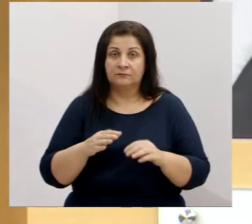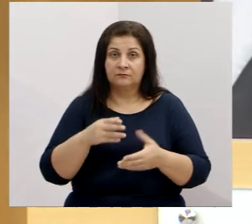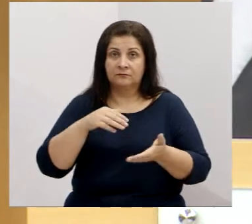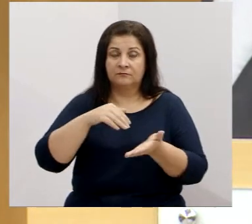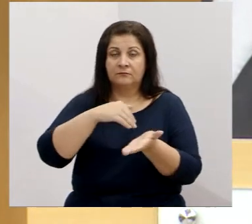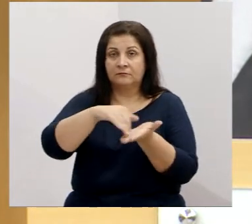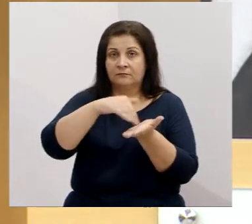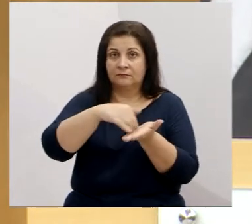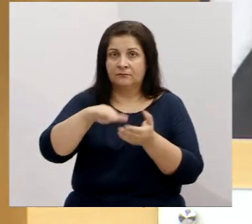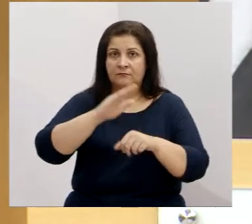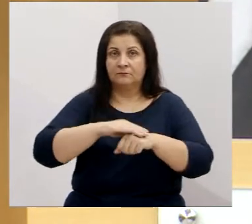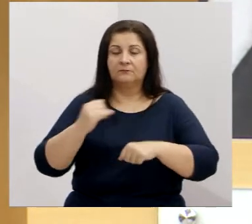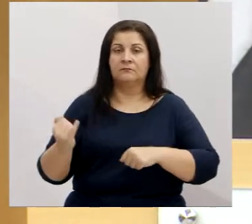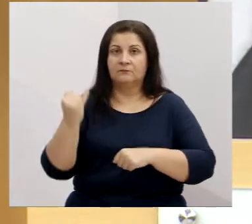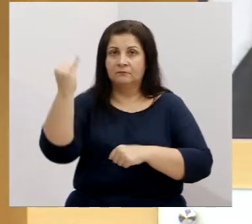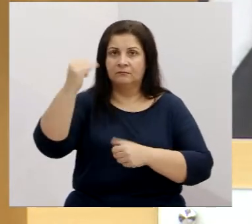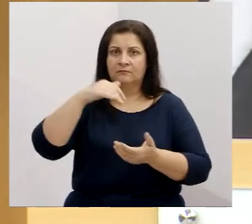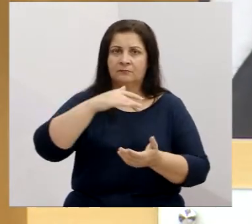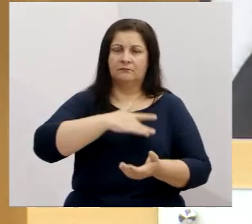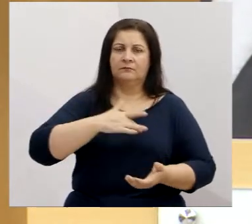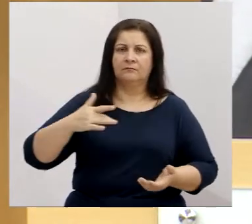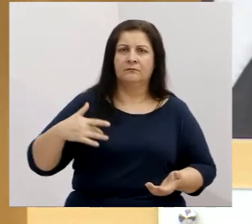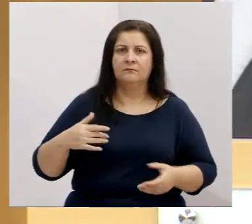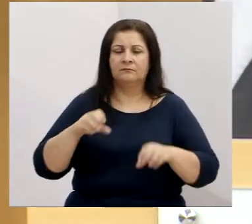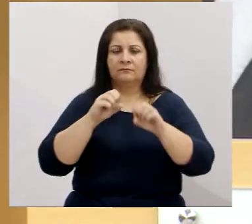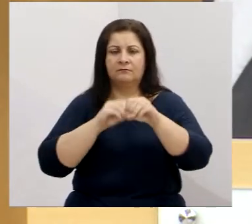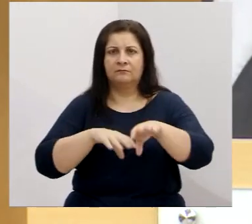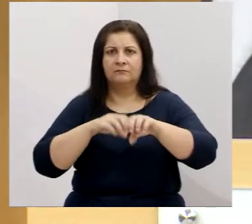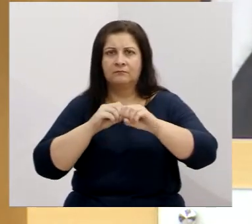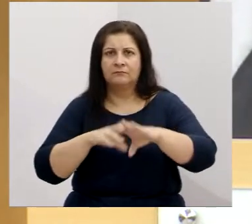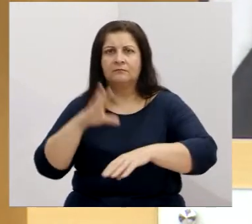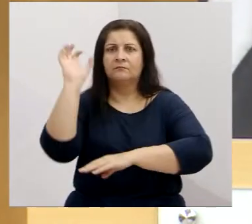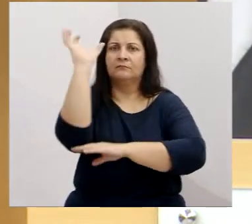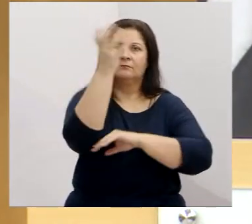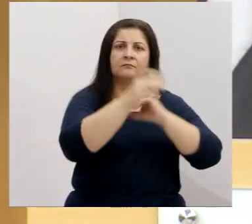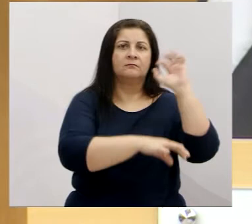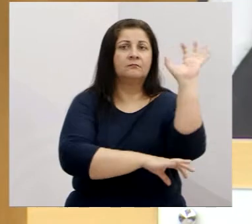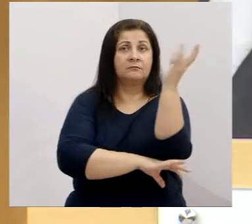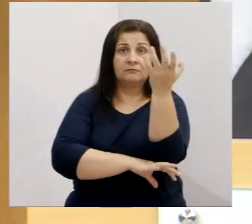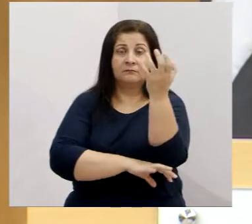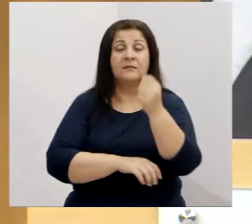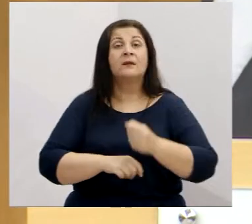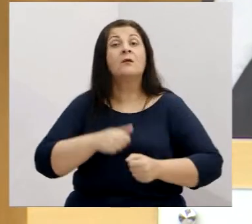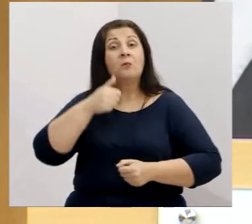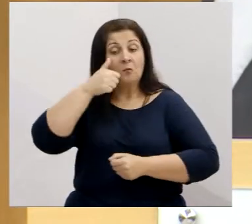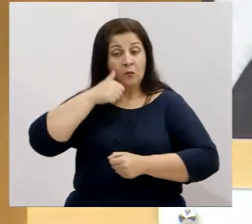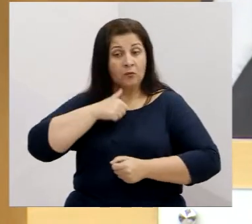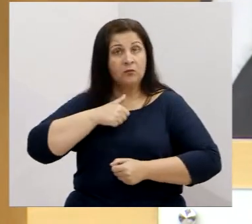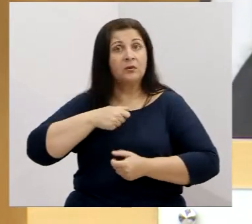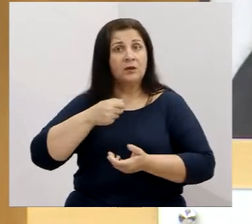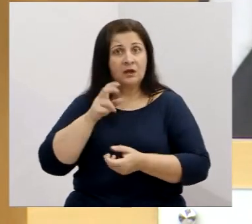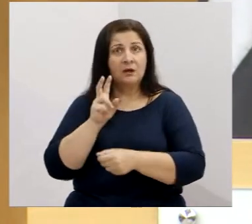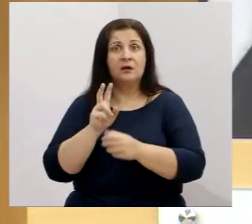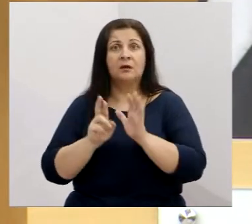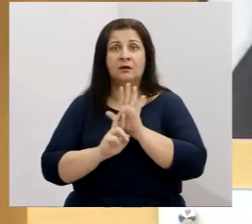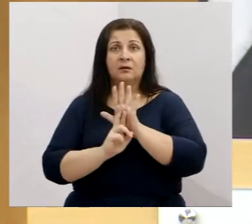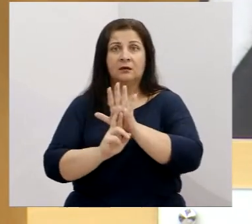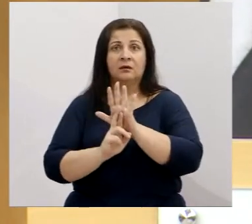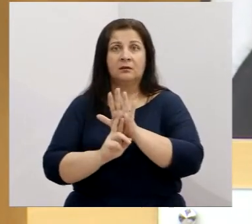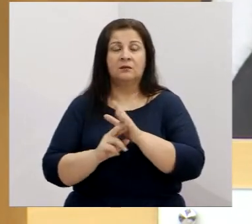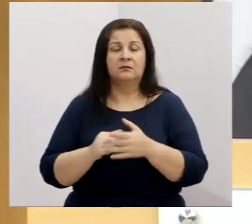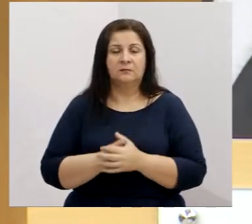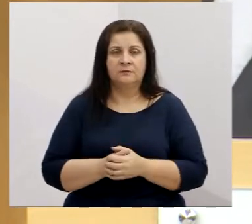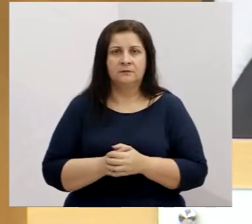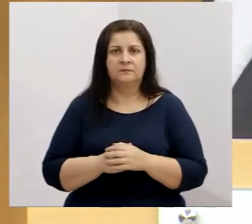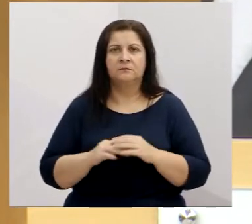Assistência Social meio ambiente pmj procuradoria geral na condução de mulheres mulheres valence todos os